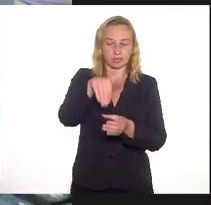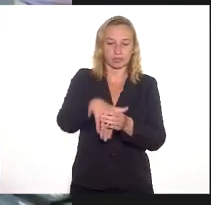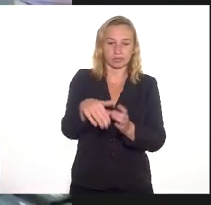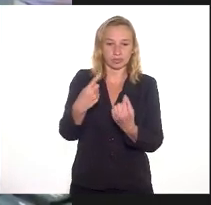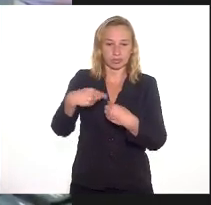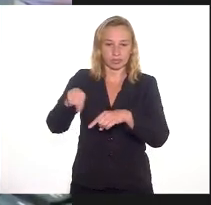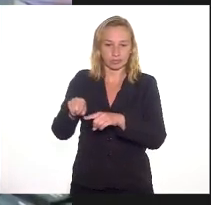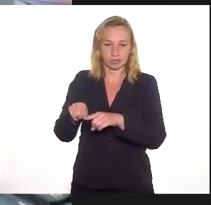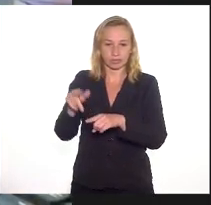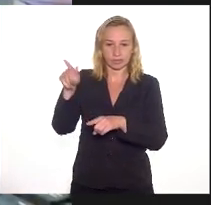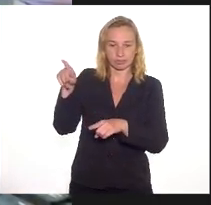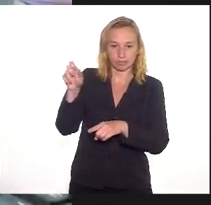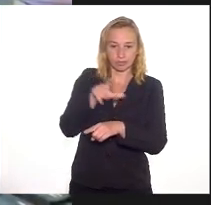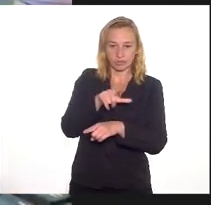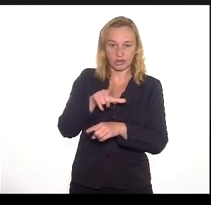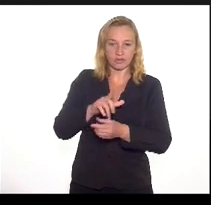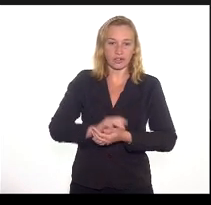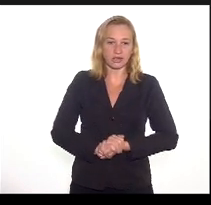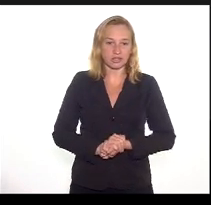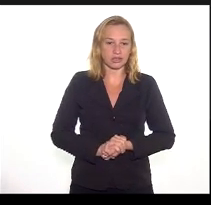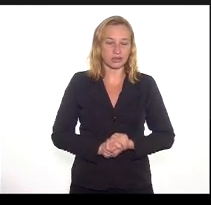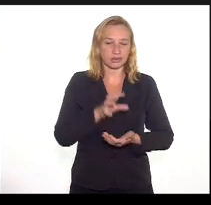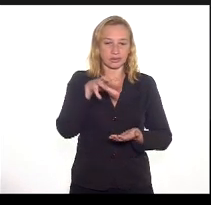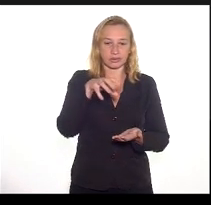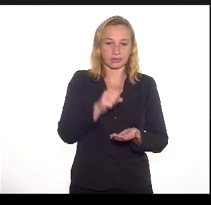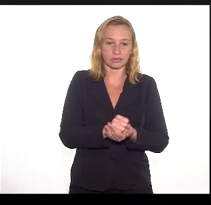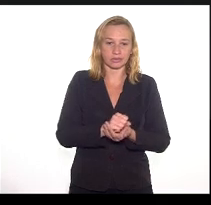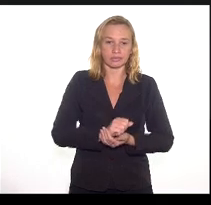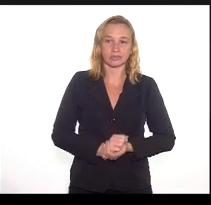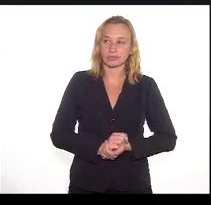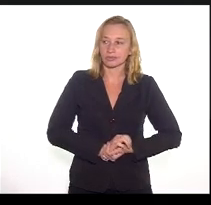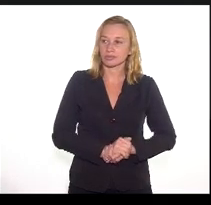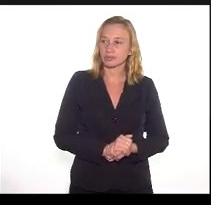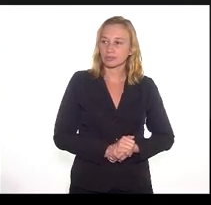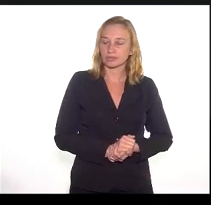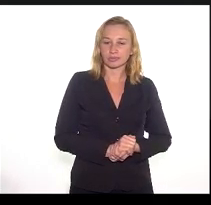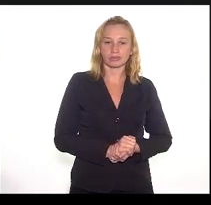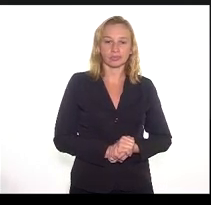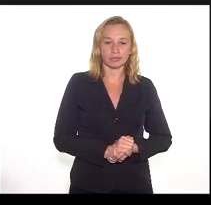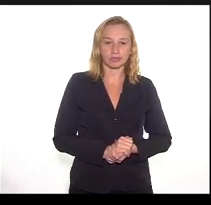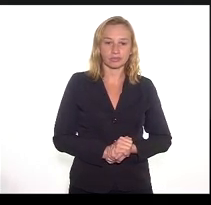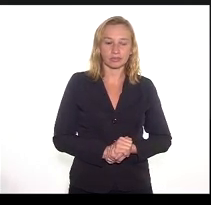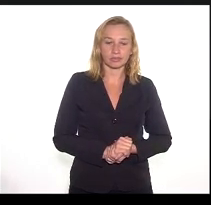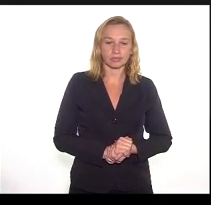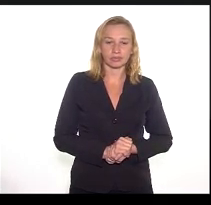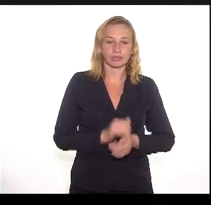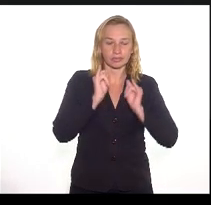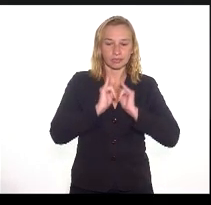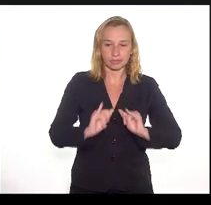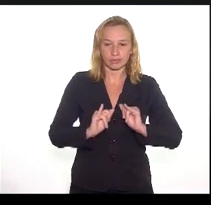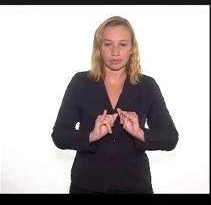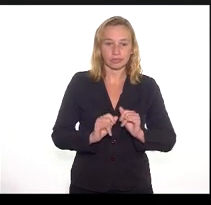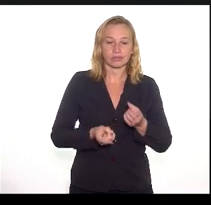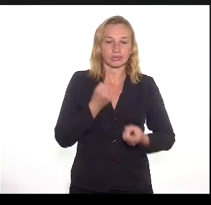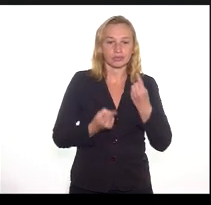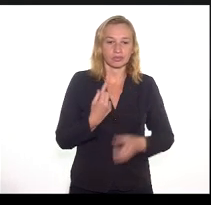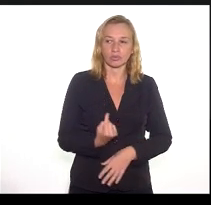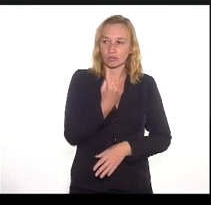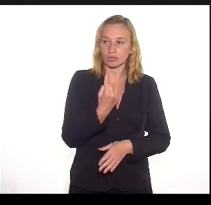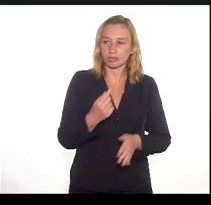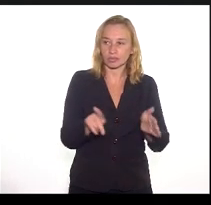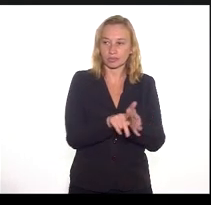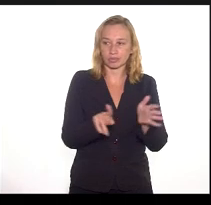contrário da bancada do PSOL. Está registrado. Registrado o voto da bancada do PSOL contrário. Anuncio. Em regime de urgência e